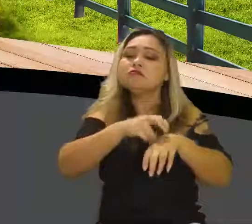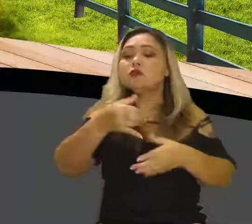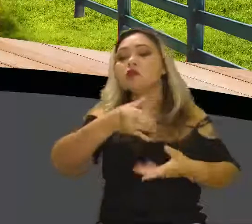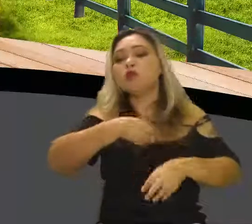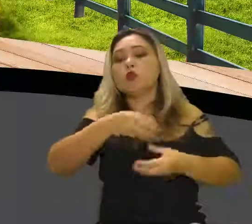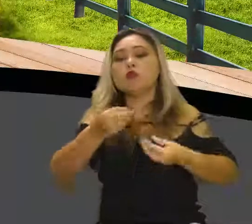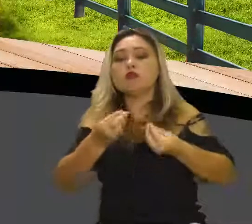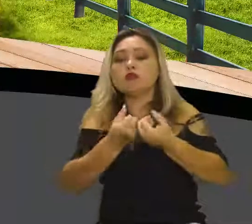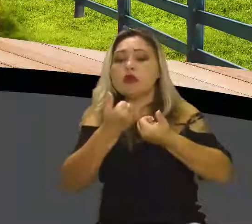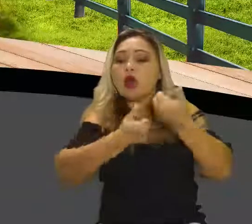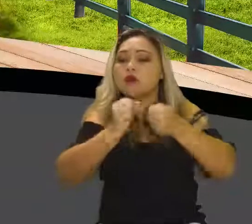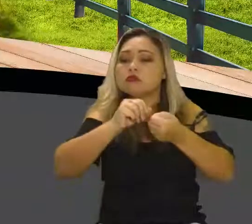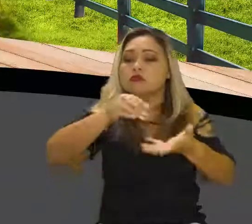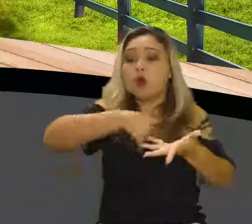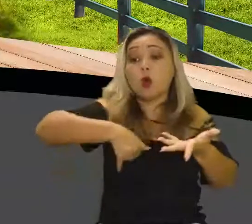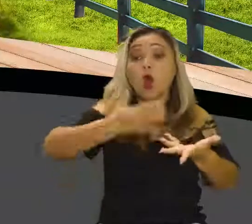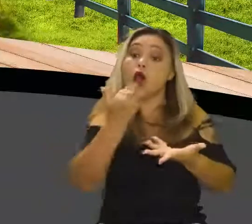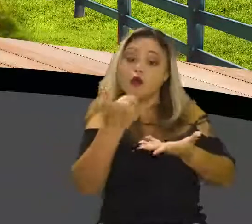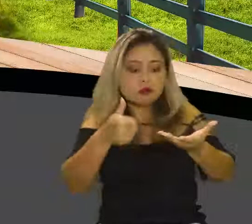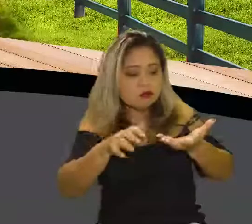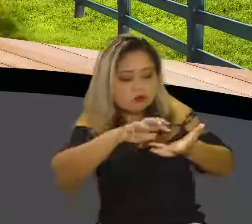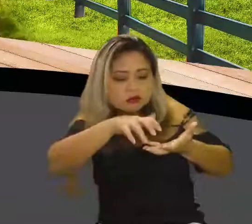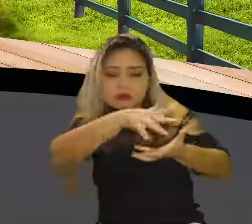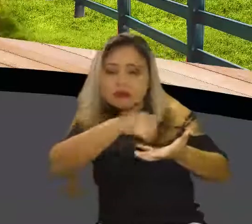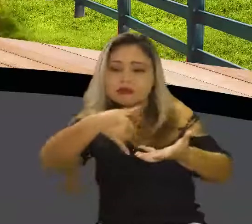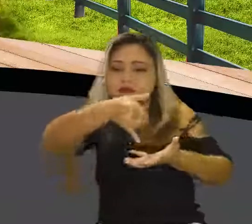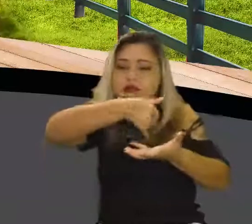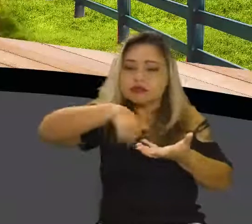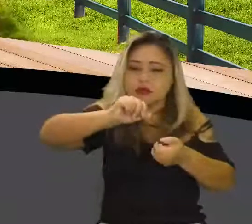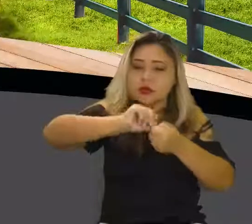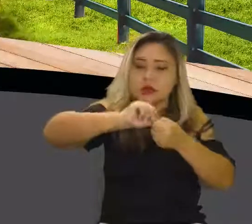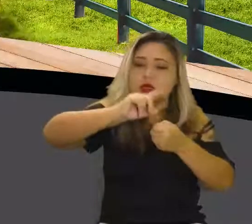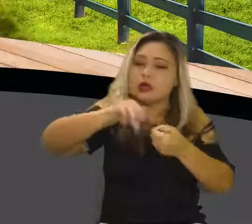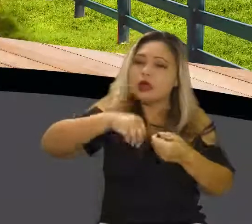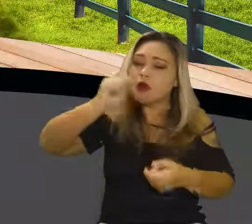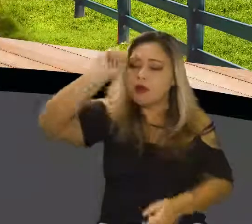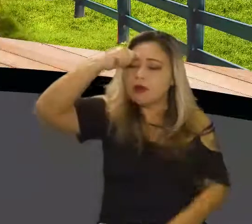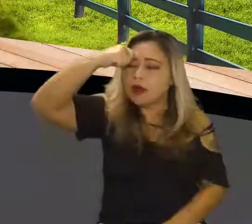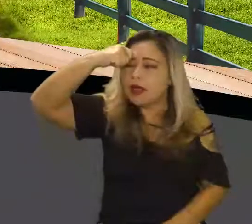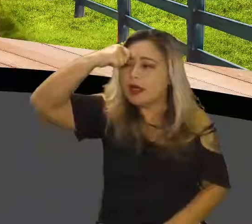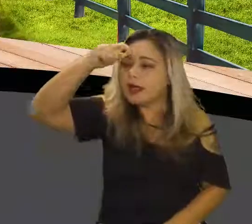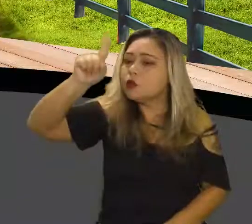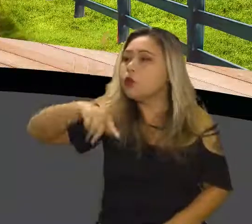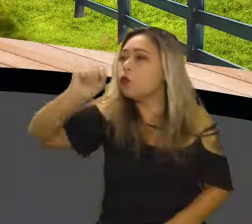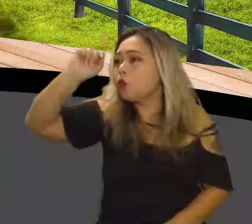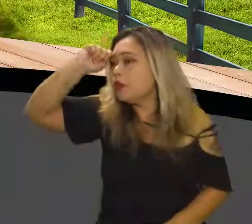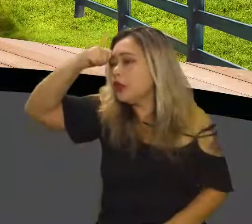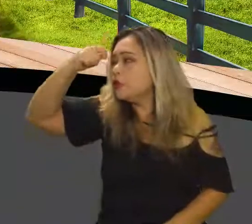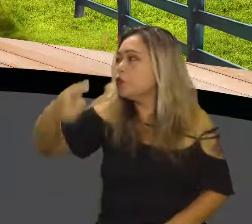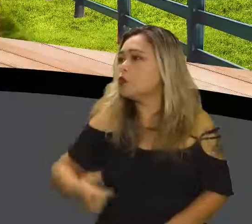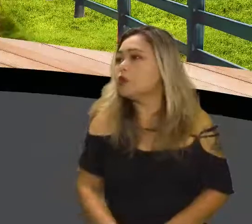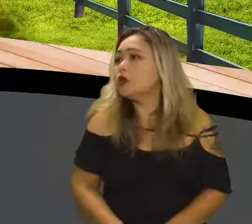arroz, ou joga em cima da sua comida com aqueles negocinho preto, como é o nome? Aldelina?